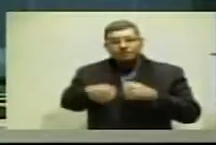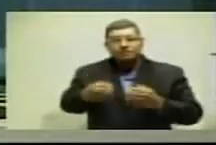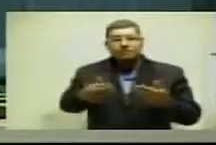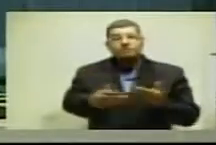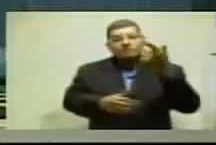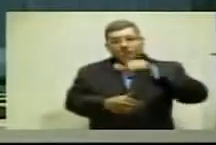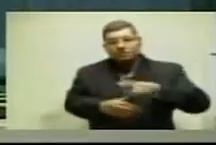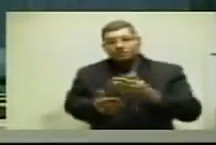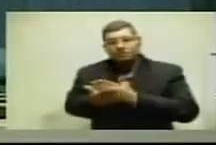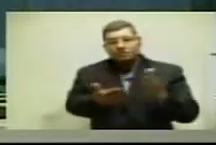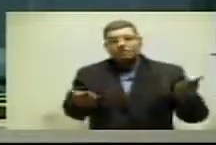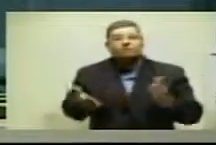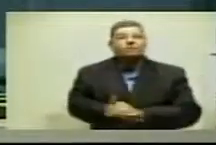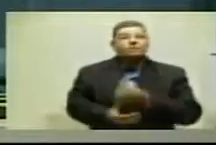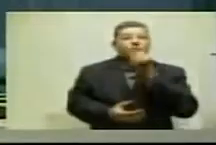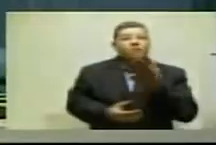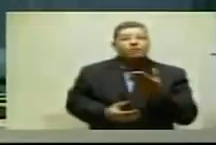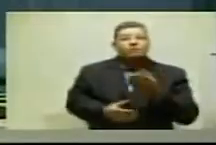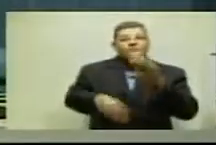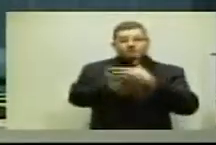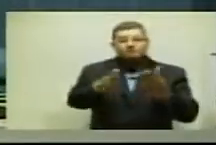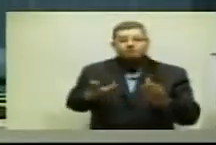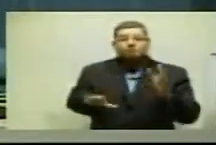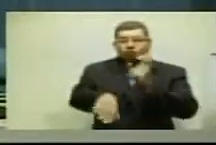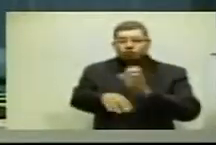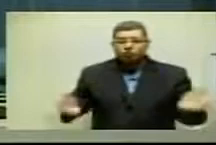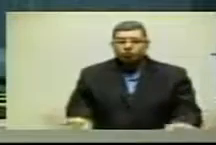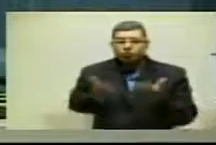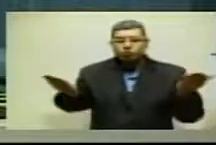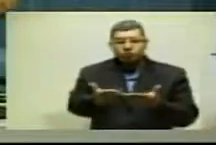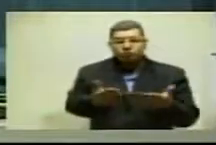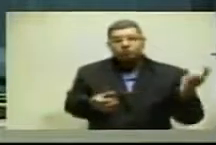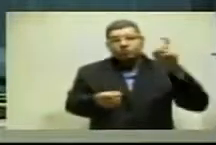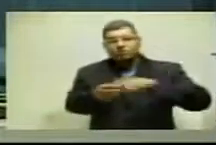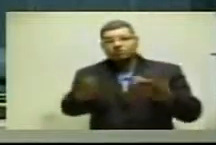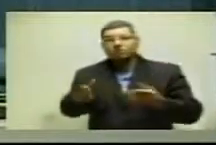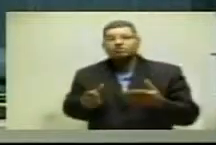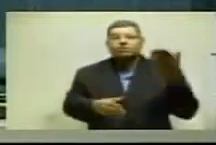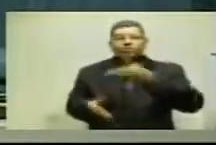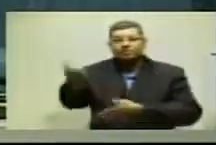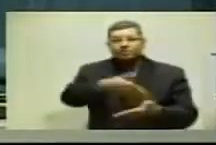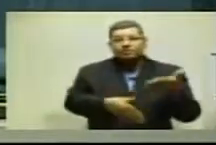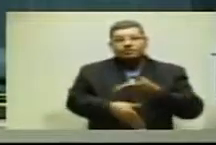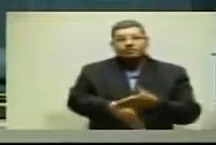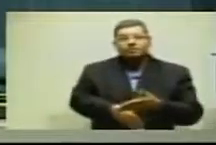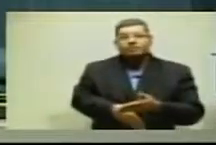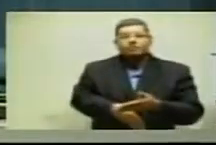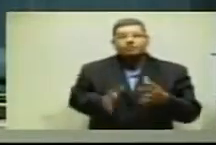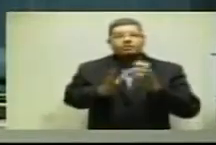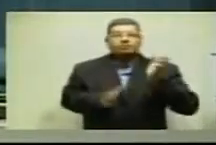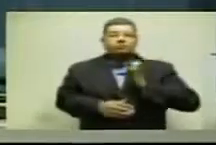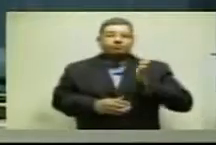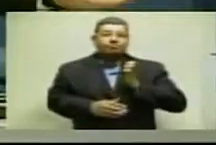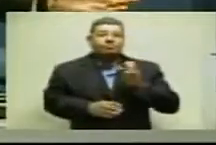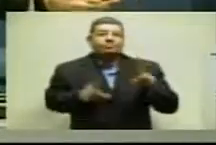precisaremos novamente de incentivos fiscais. E os estados incentivados hoje voltarão a figurar entre os mais